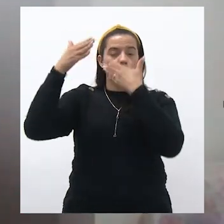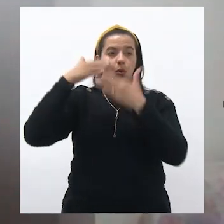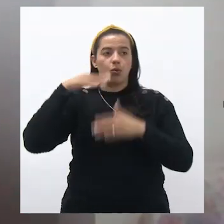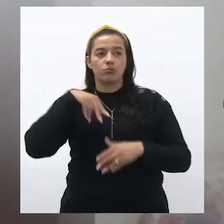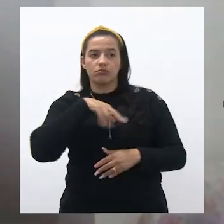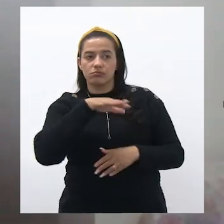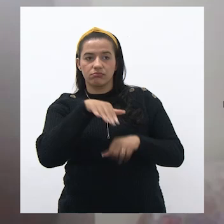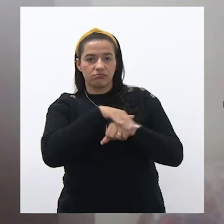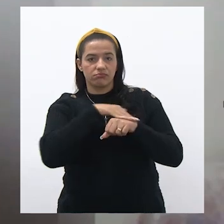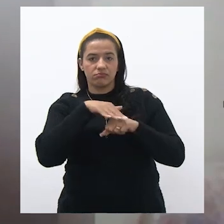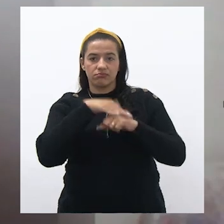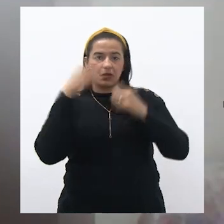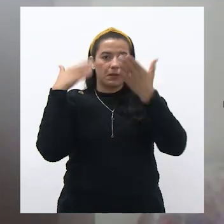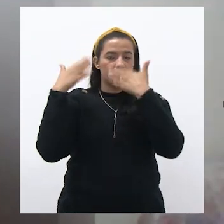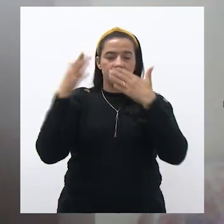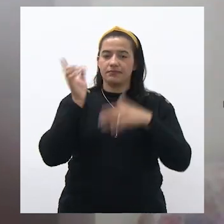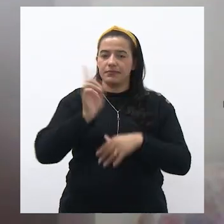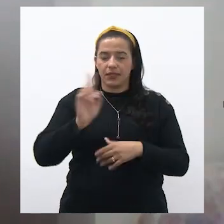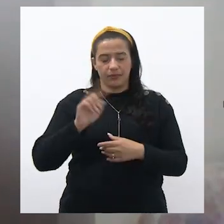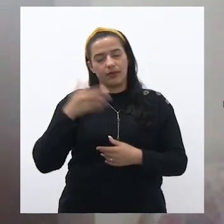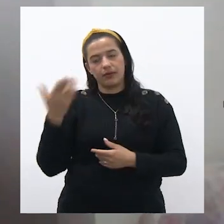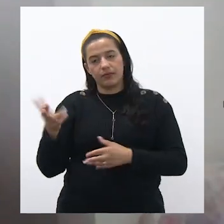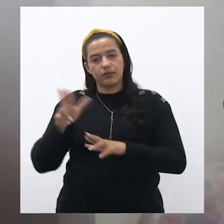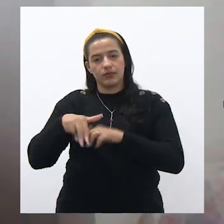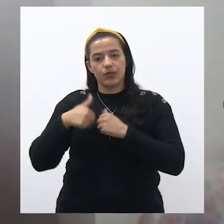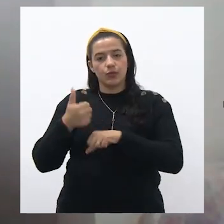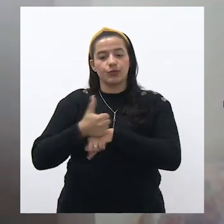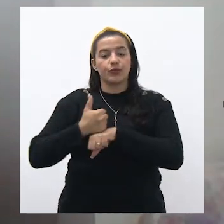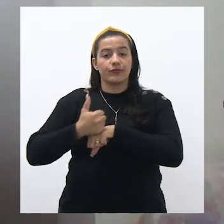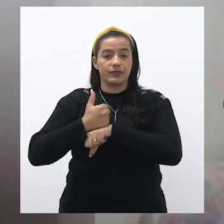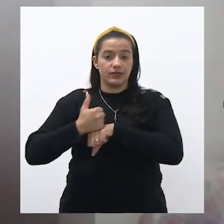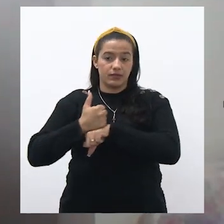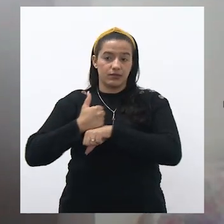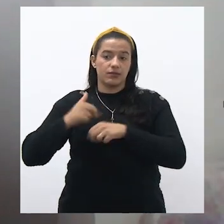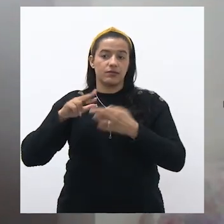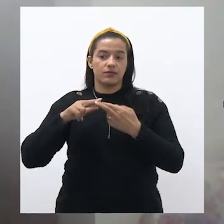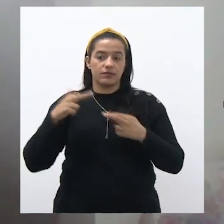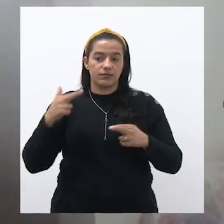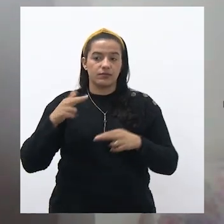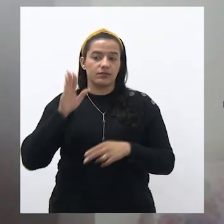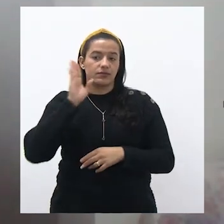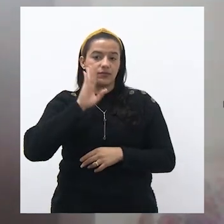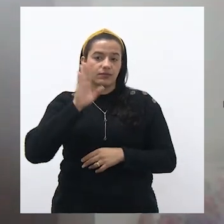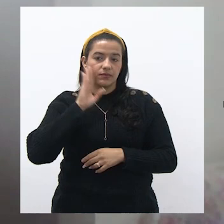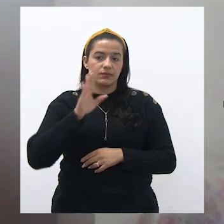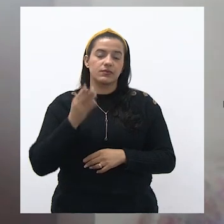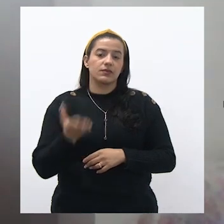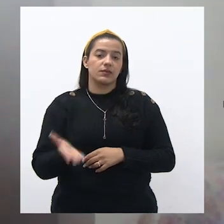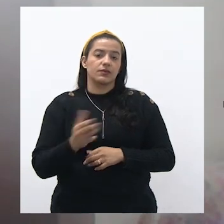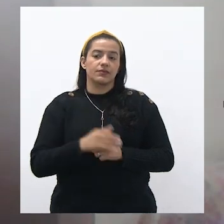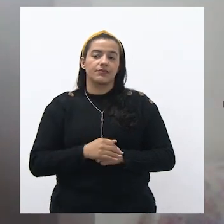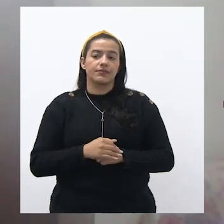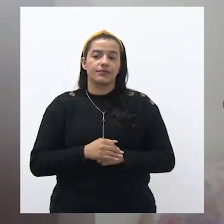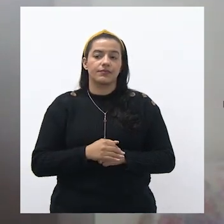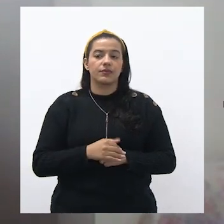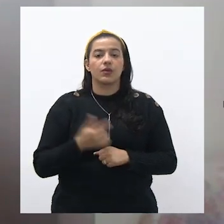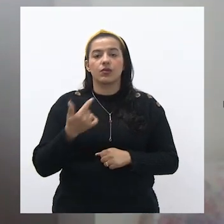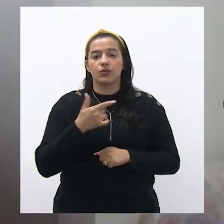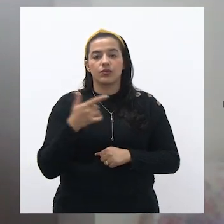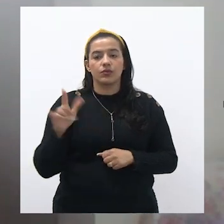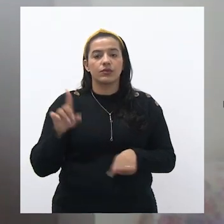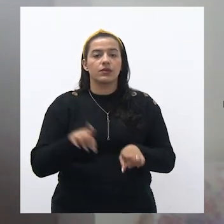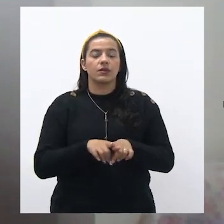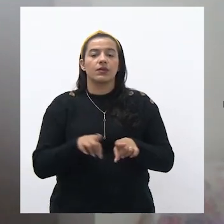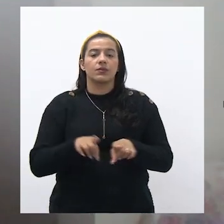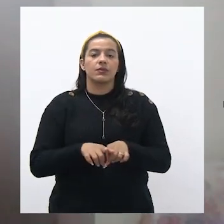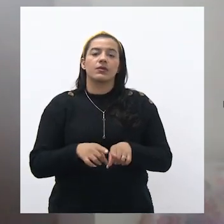Para isso, a gente tem uma rede de apoio. A rede de São Paulo, ela tem uma rede de apoio bastante bacana. Eu ouvi outro dia o pessoal do